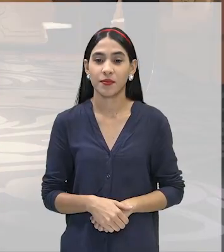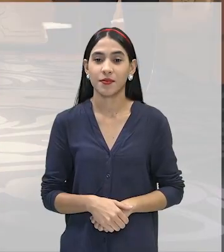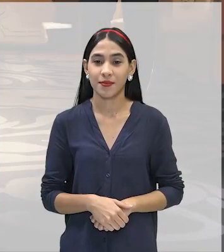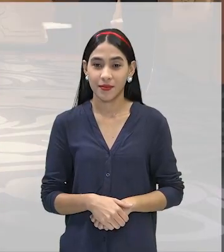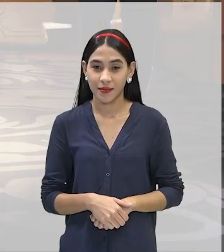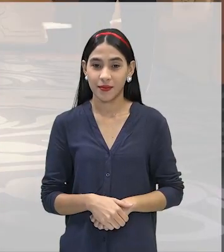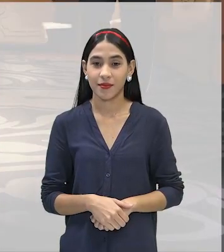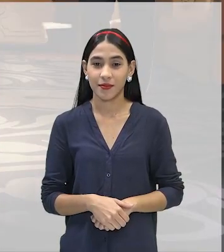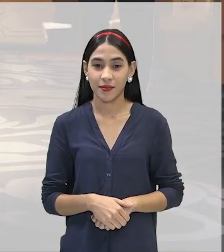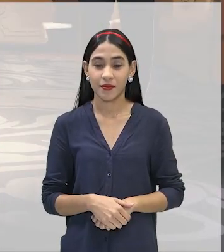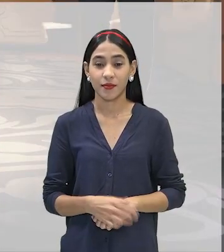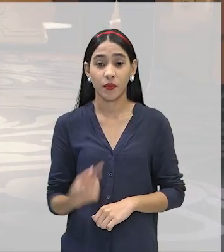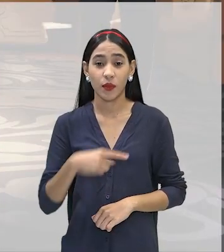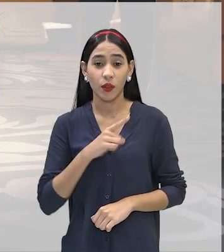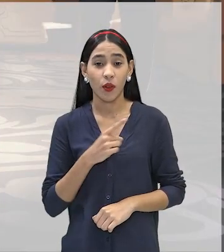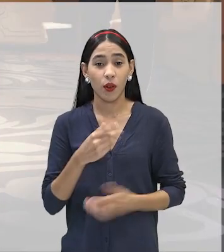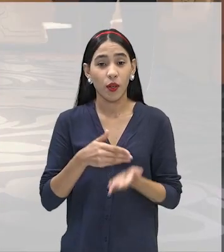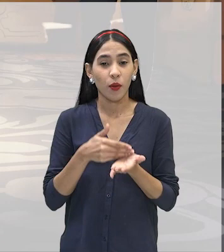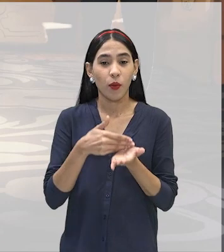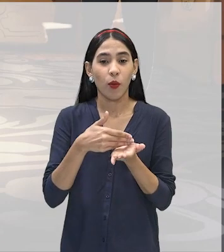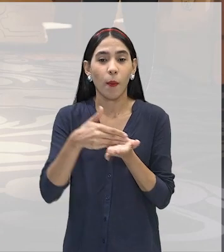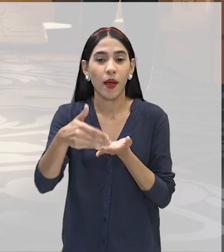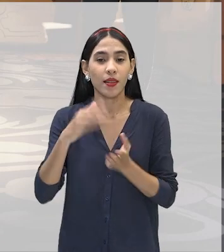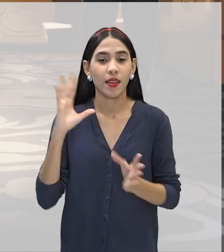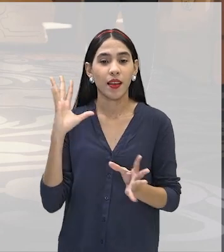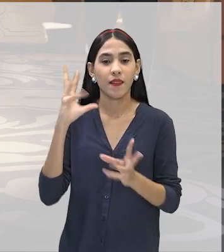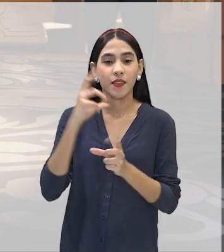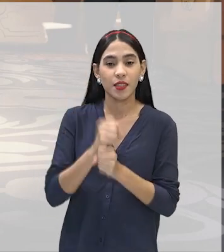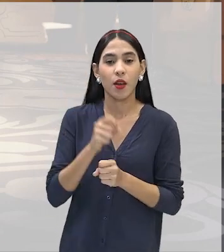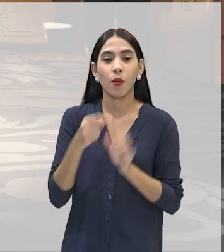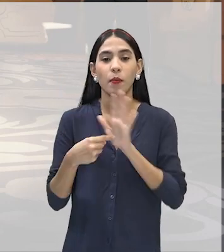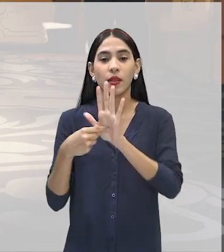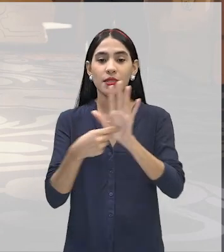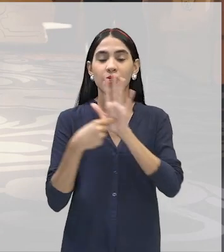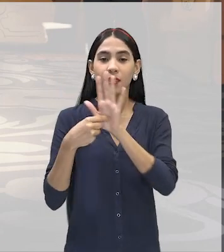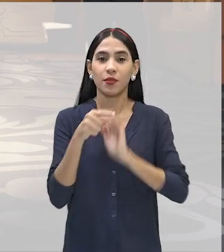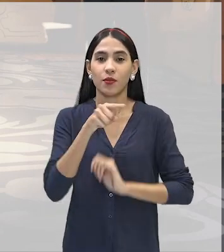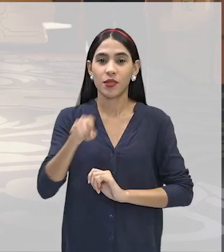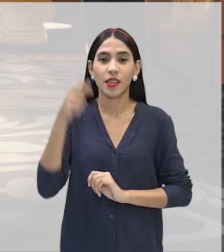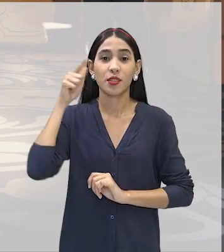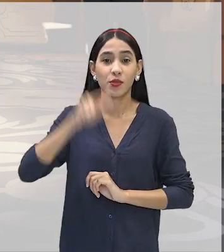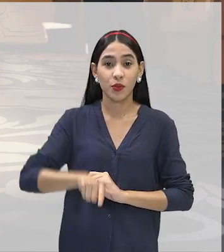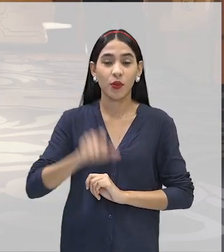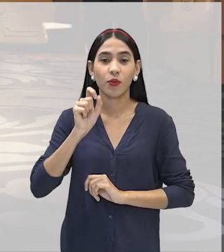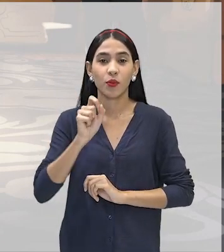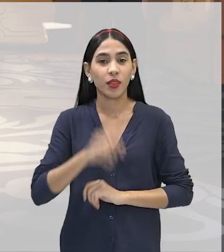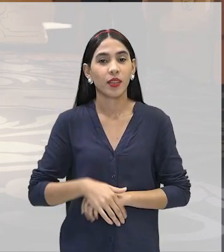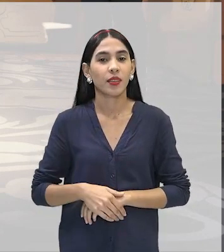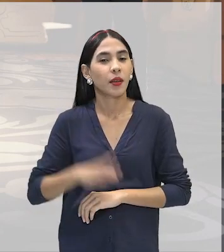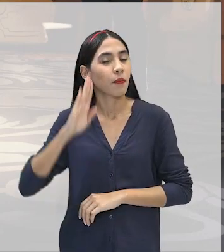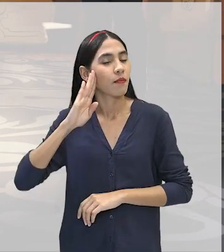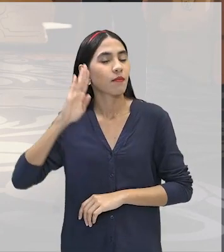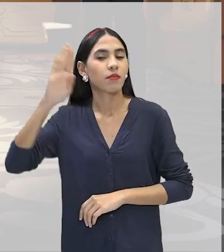Muito bem, e a gente já inicia essa revisão mostrando para vocês mais uma vez, né, uma das primeiras danças de